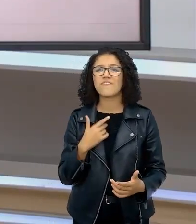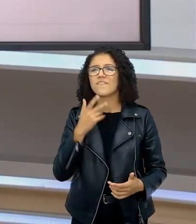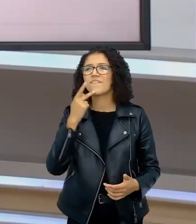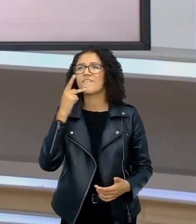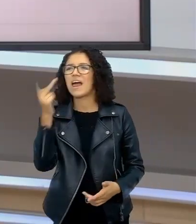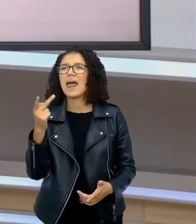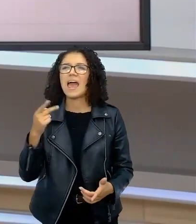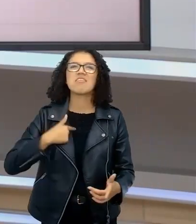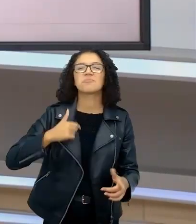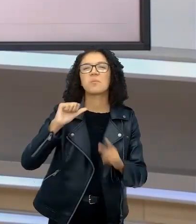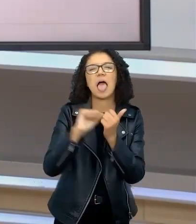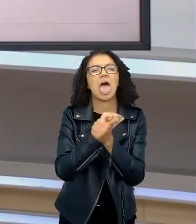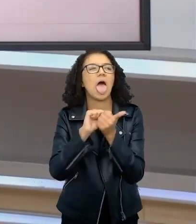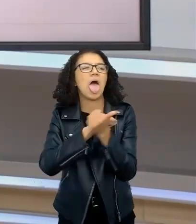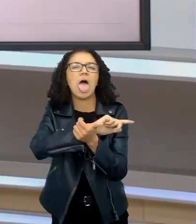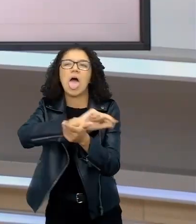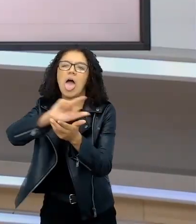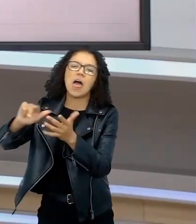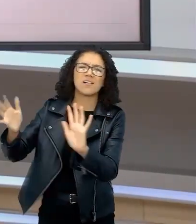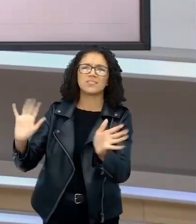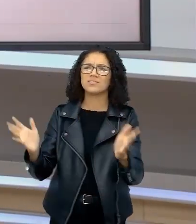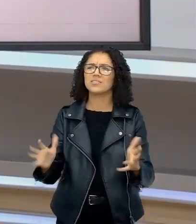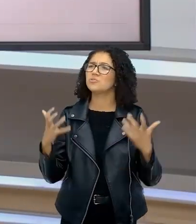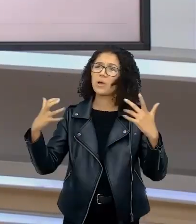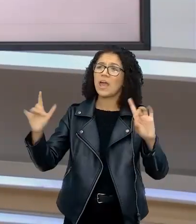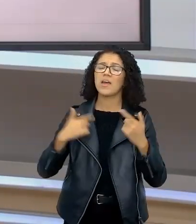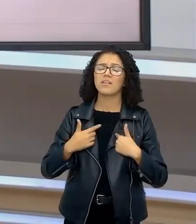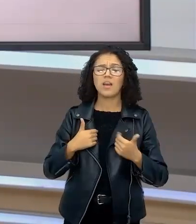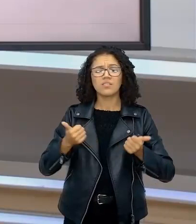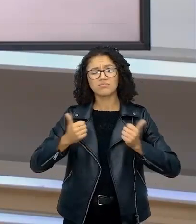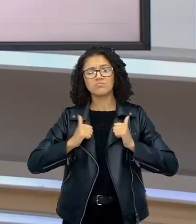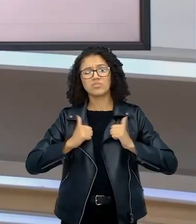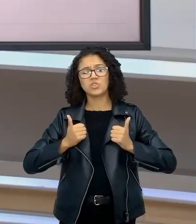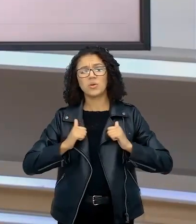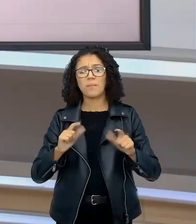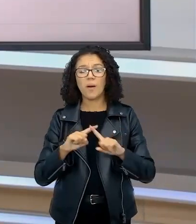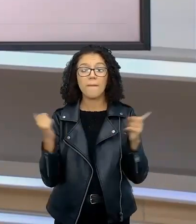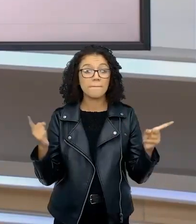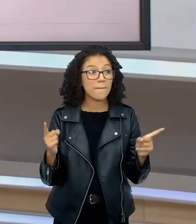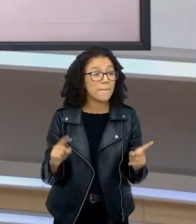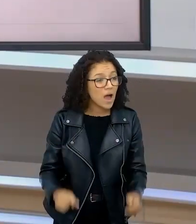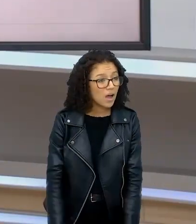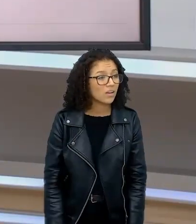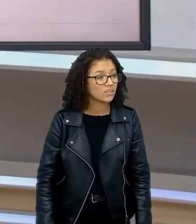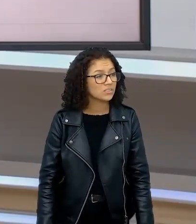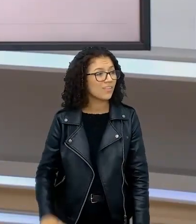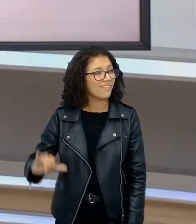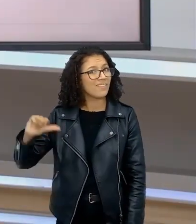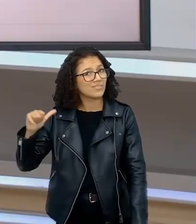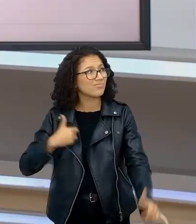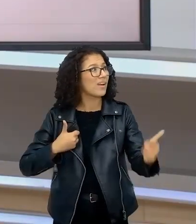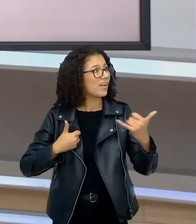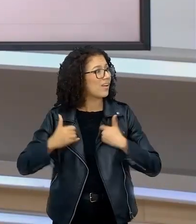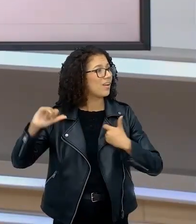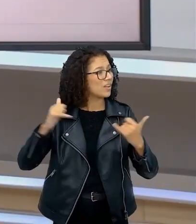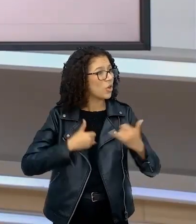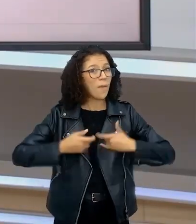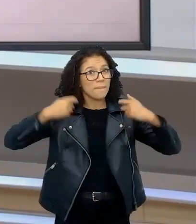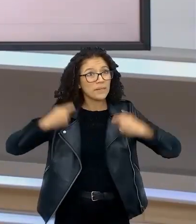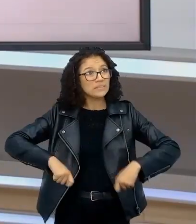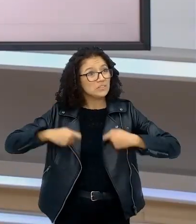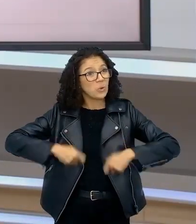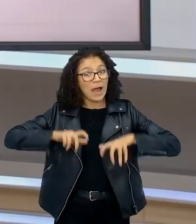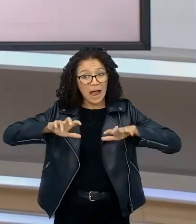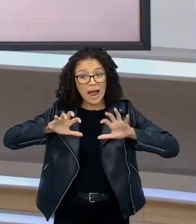Eu detesto isso. Eu quero ficar de boa na minha. Mas eu faço isso porque me falaram que eu tenho que fazer.